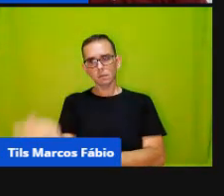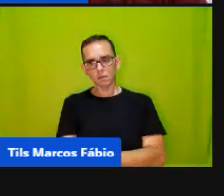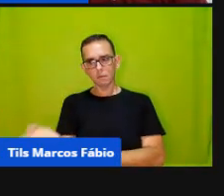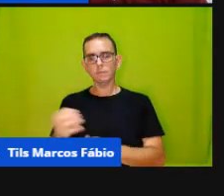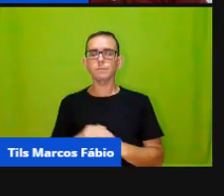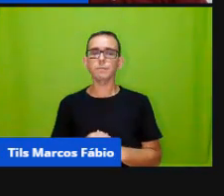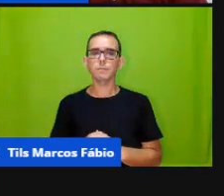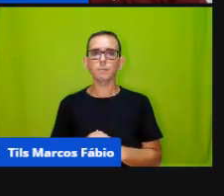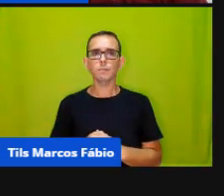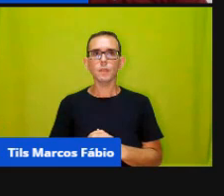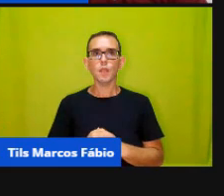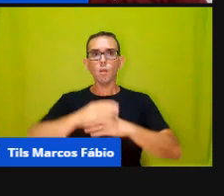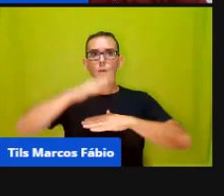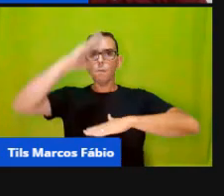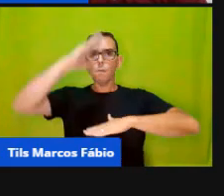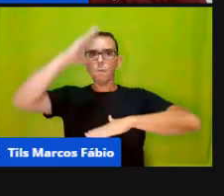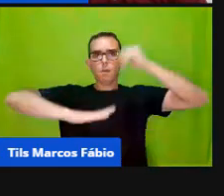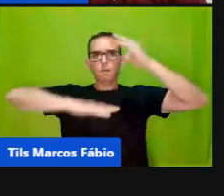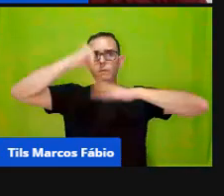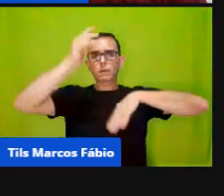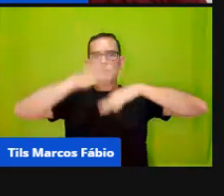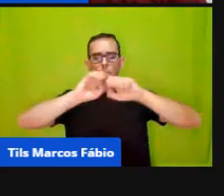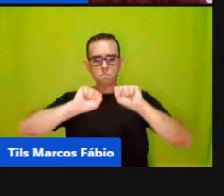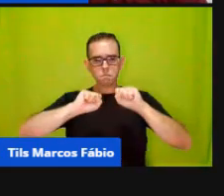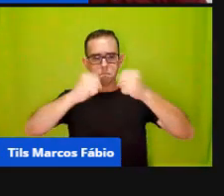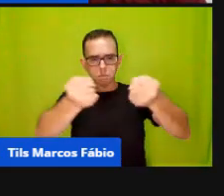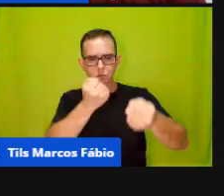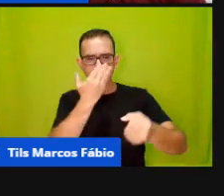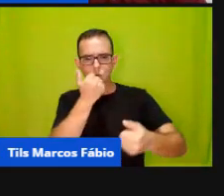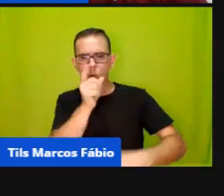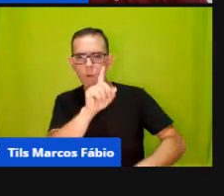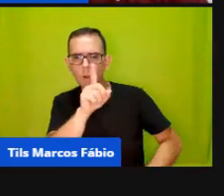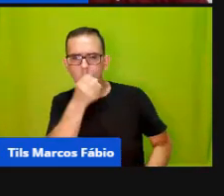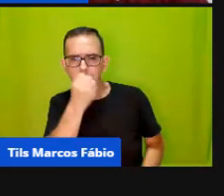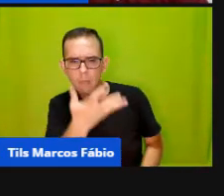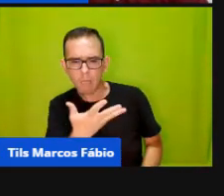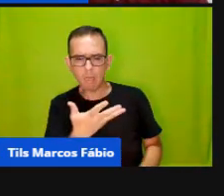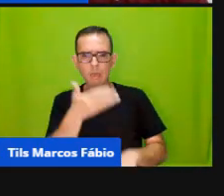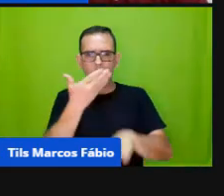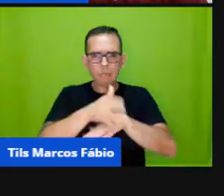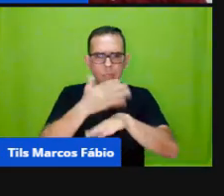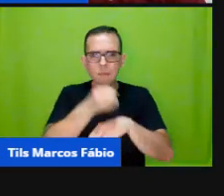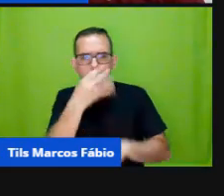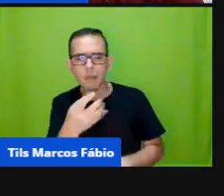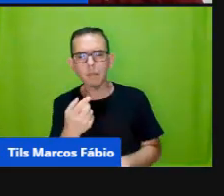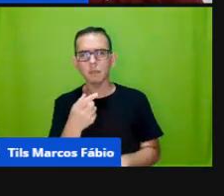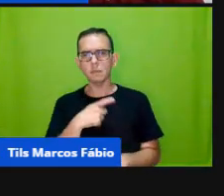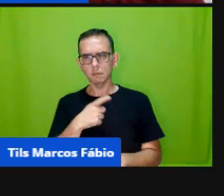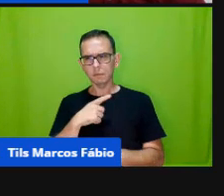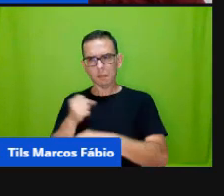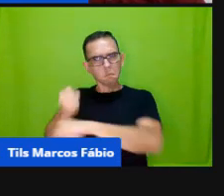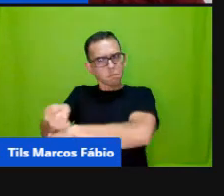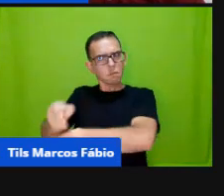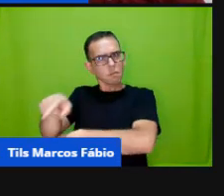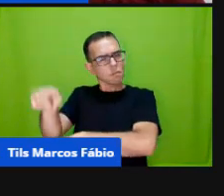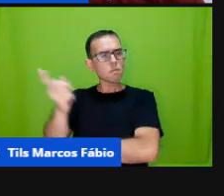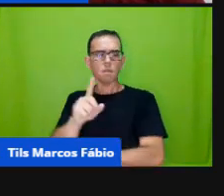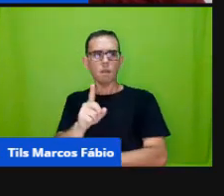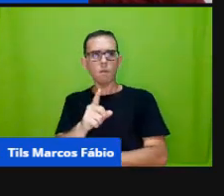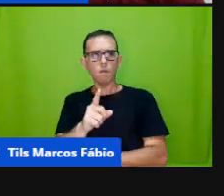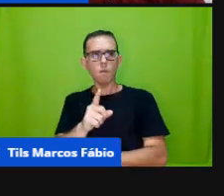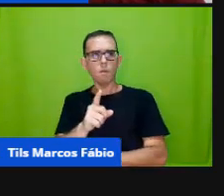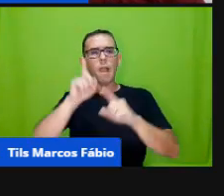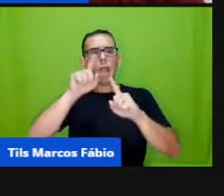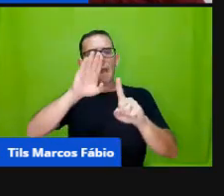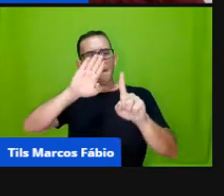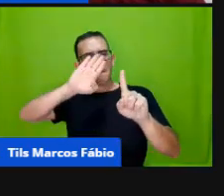O atleta de alto rendimento que não come bem, ele não treina bem e não obtém resultado. Então, a performance dele é atingida